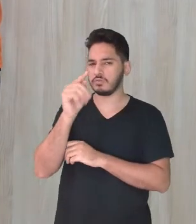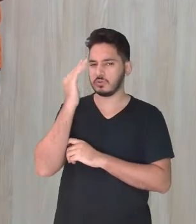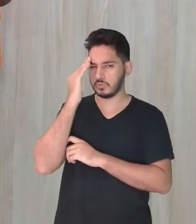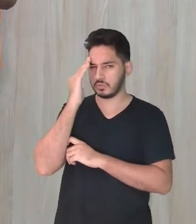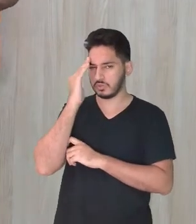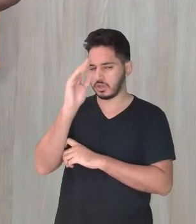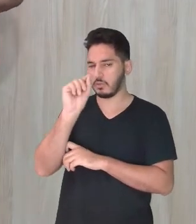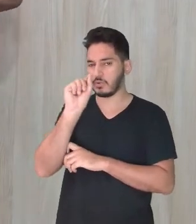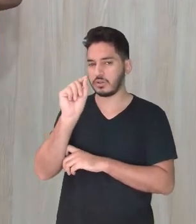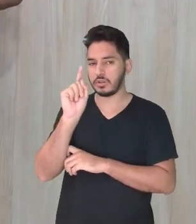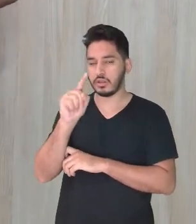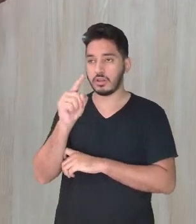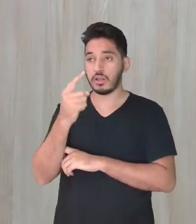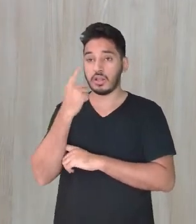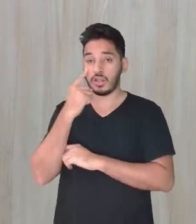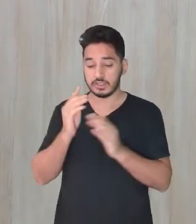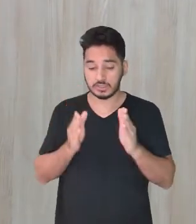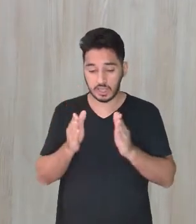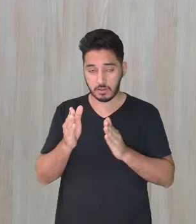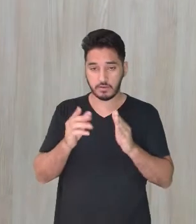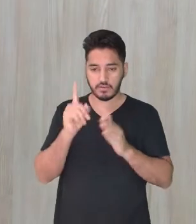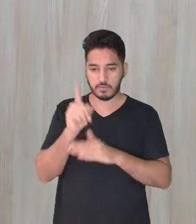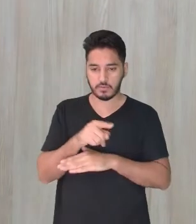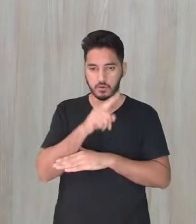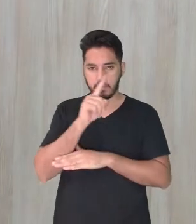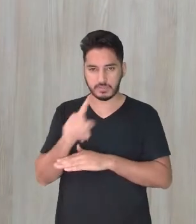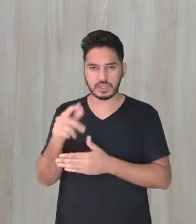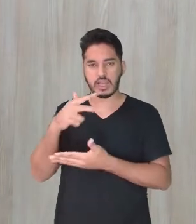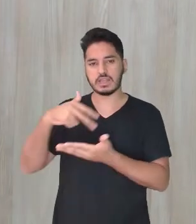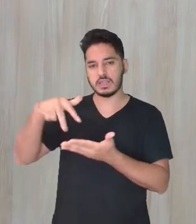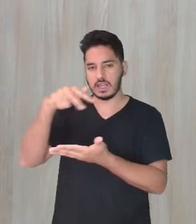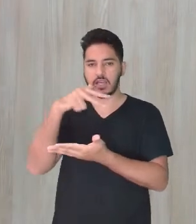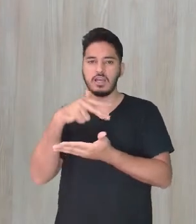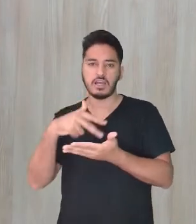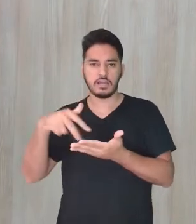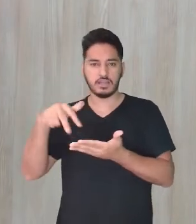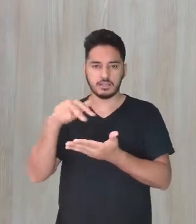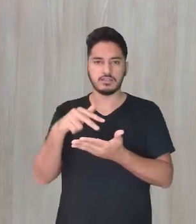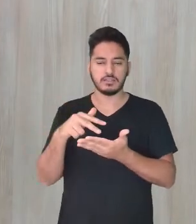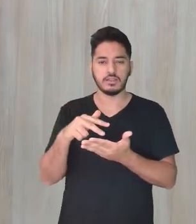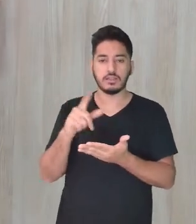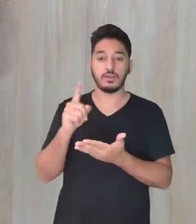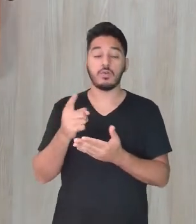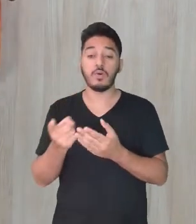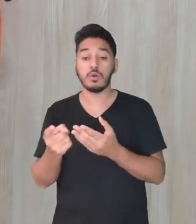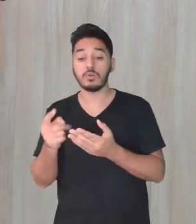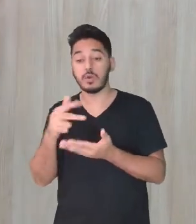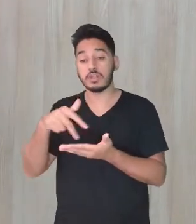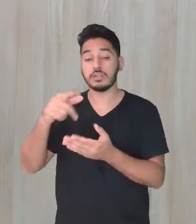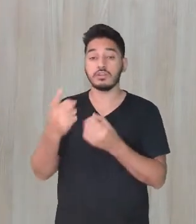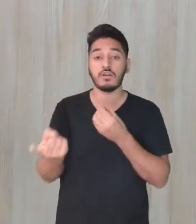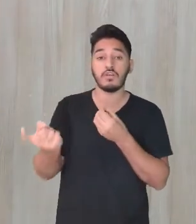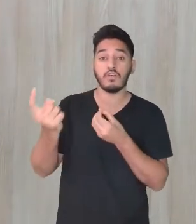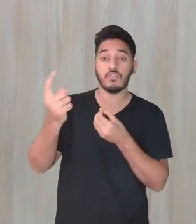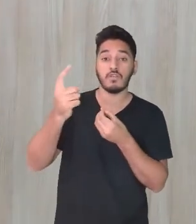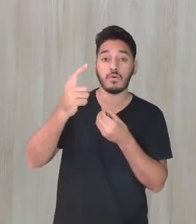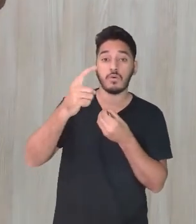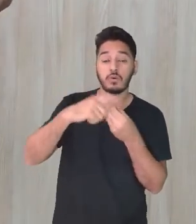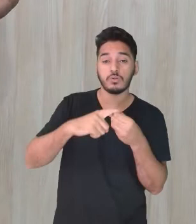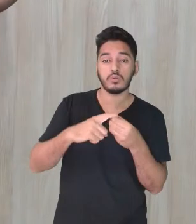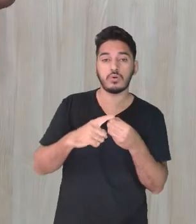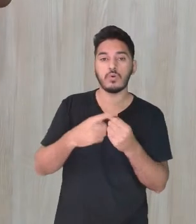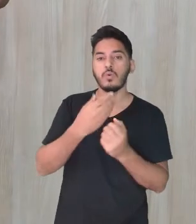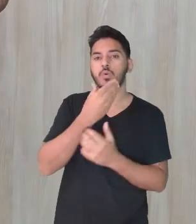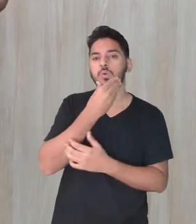devem saber, mas nessa época que foi proibido todo esse processo, quando a dança voltou a acontecer,